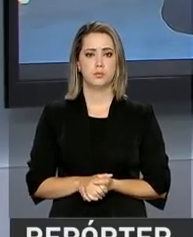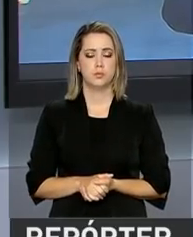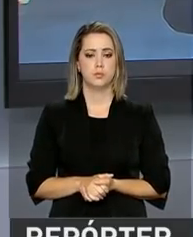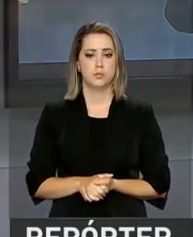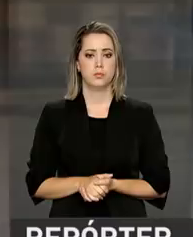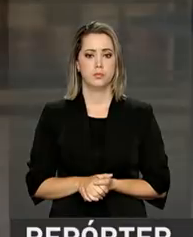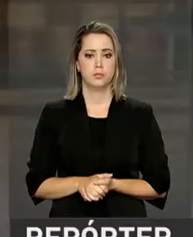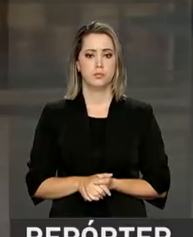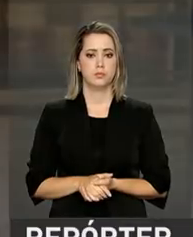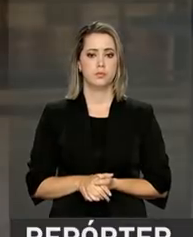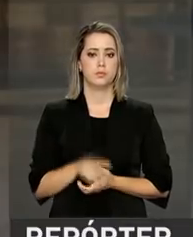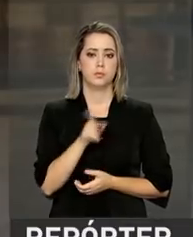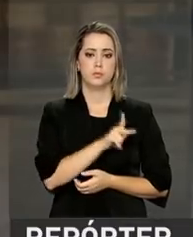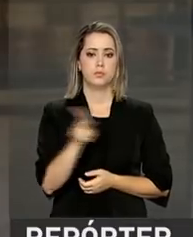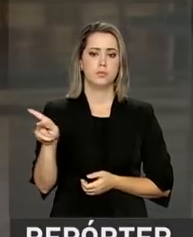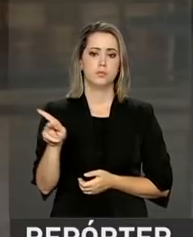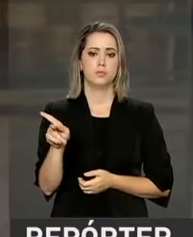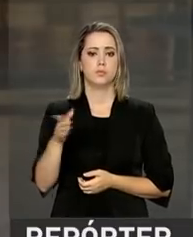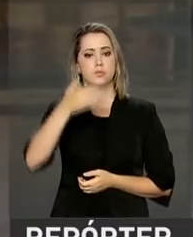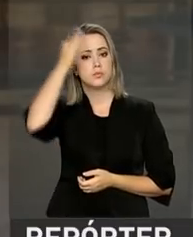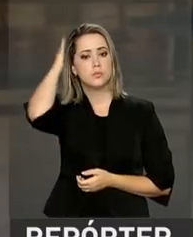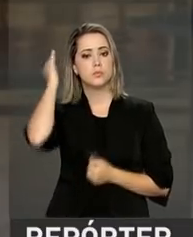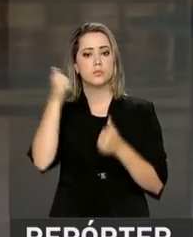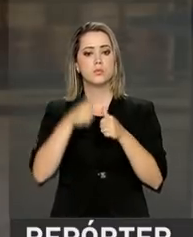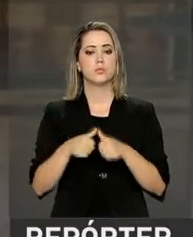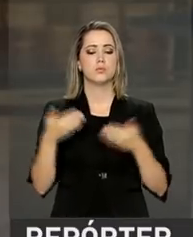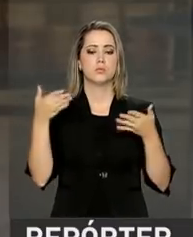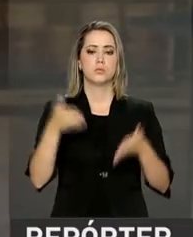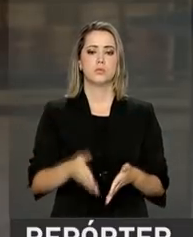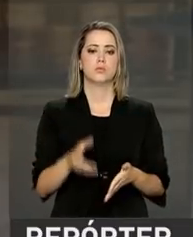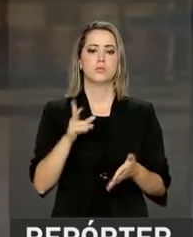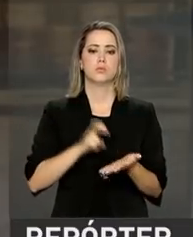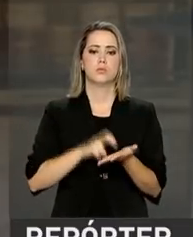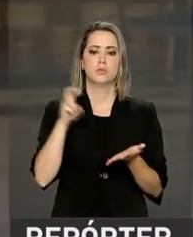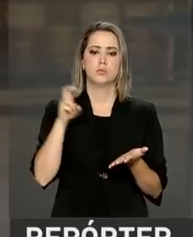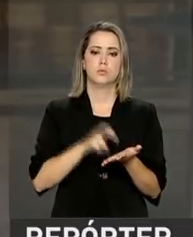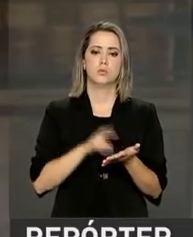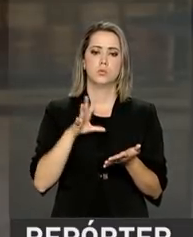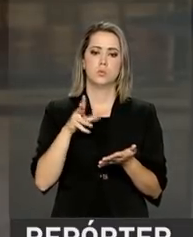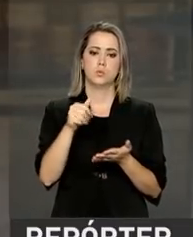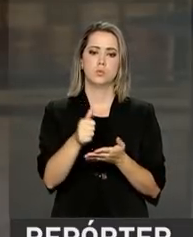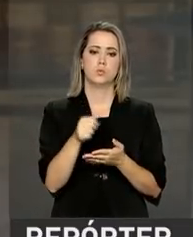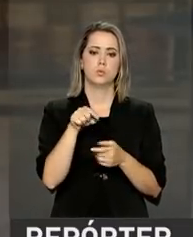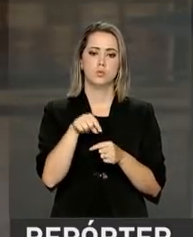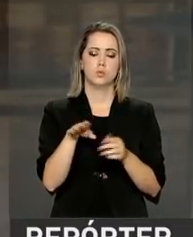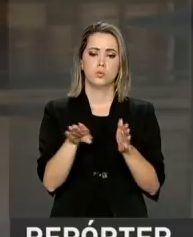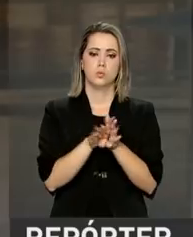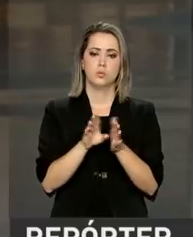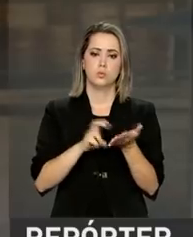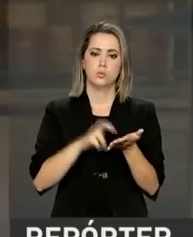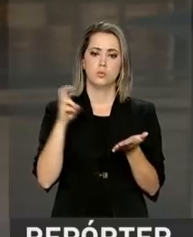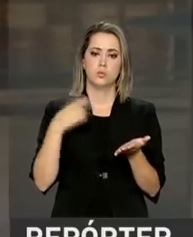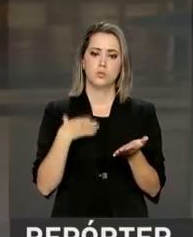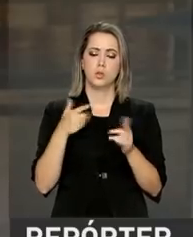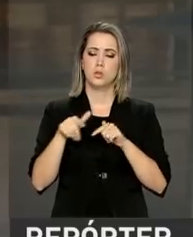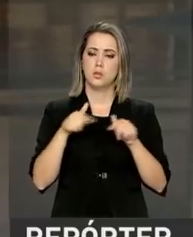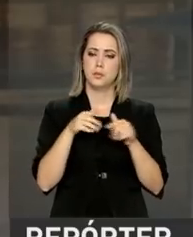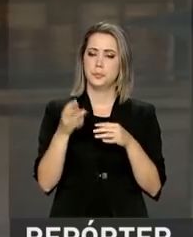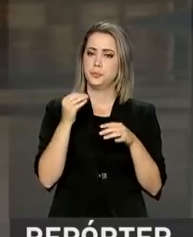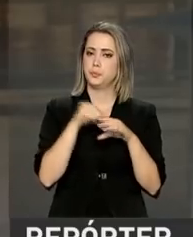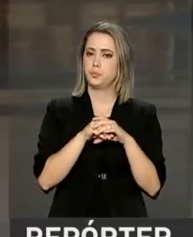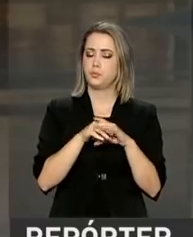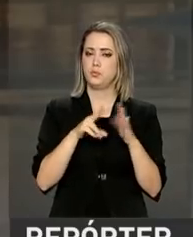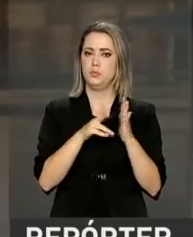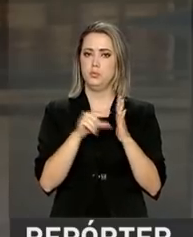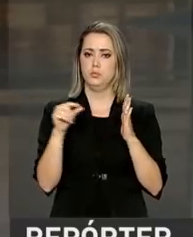Leandro, o presidente Michel Temer está aqui no Palácio do Planalto, ele chegou pela manhã, passou o dia aqui em despachos internos aqui no